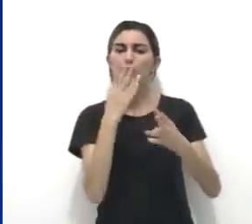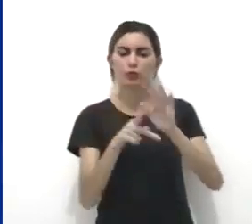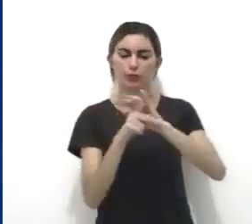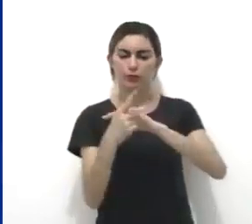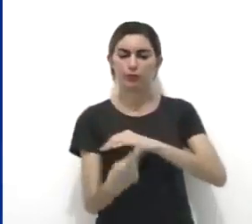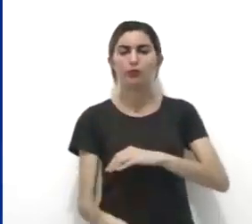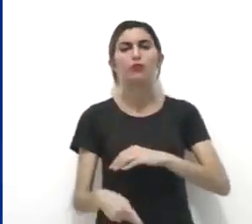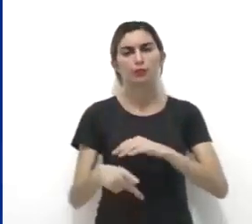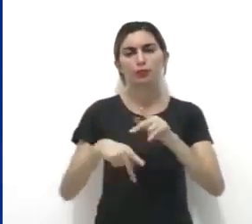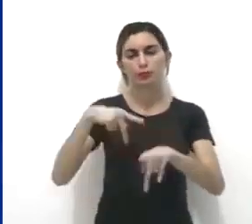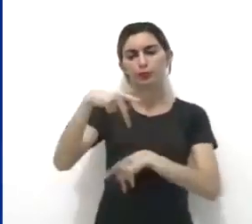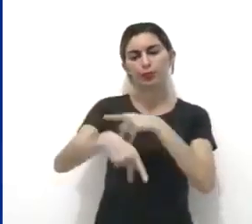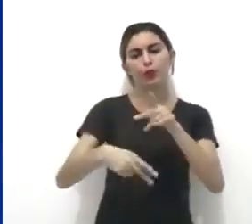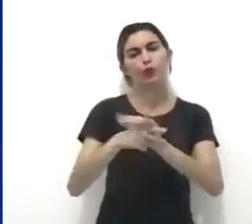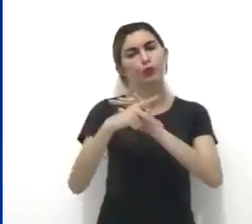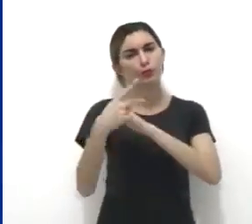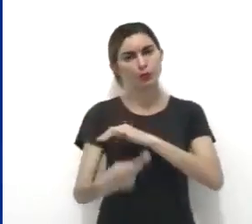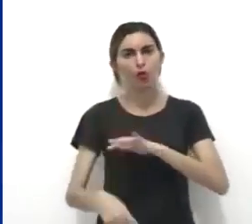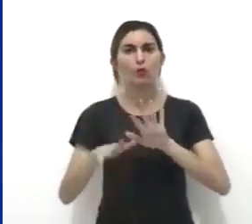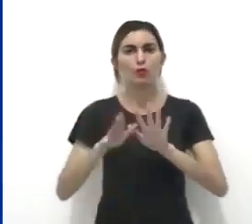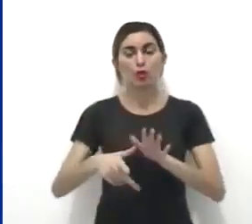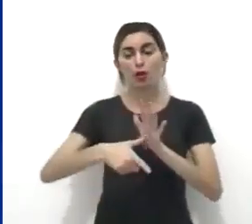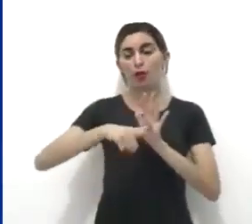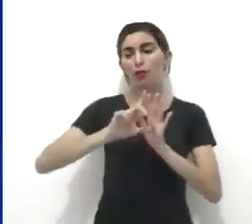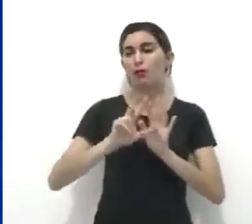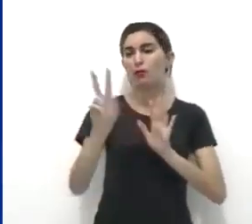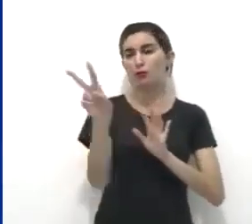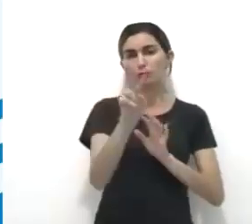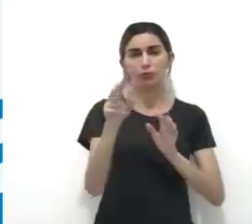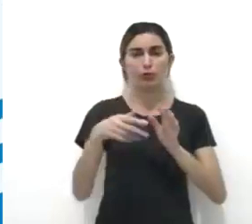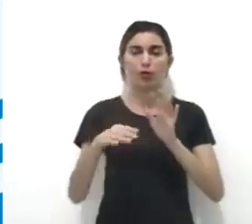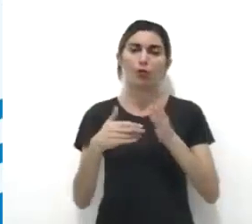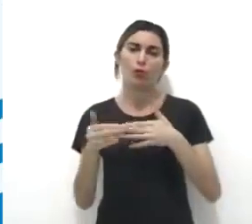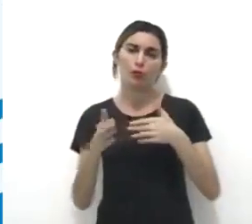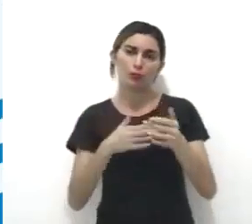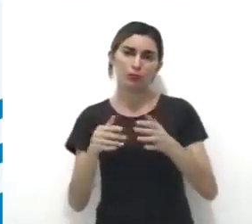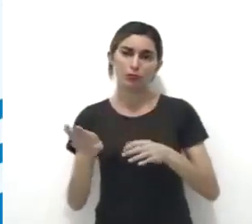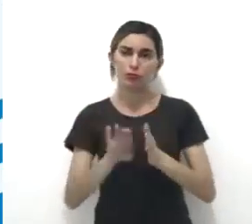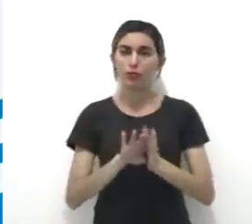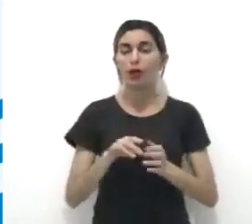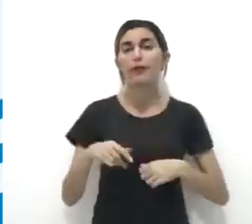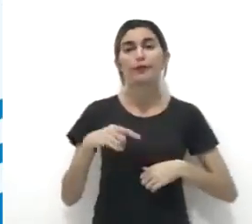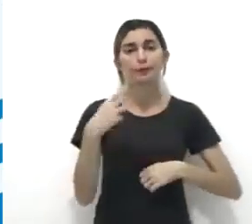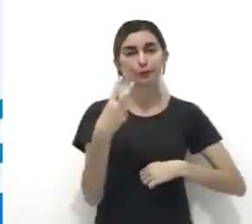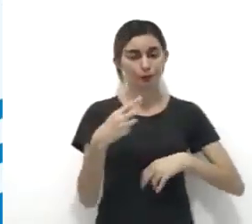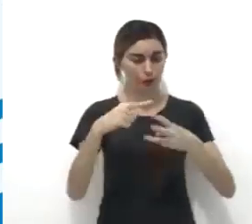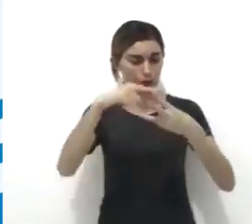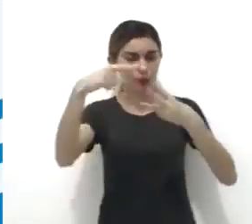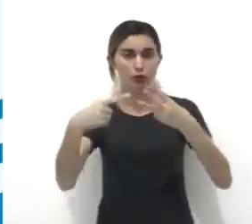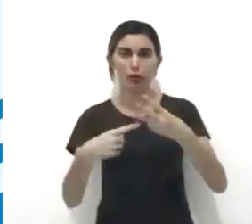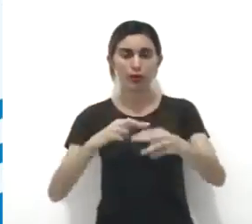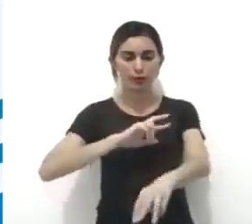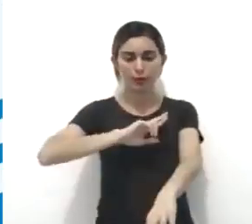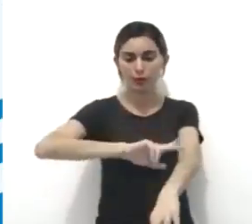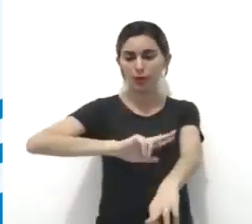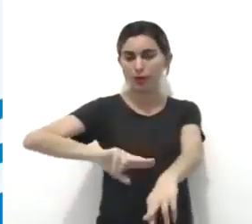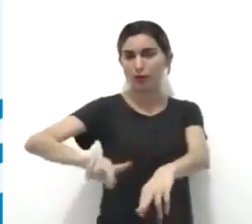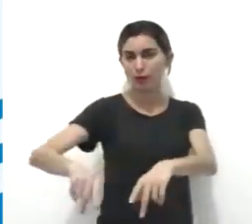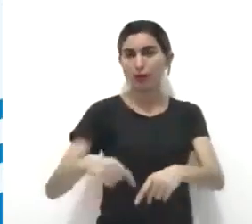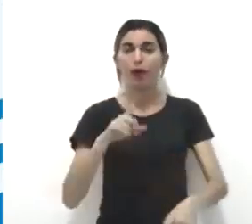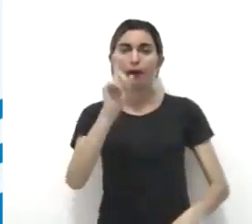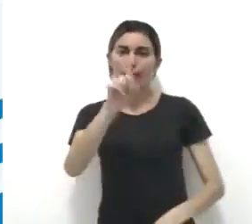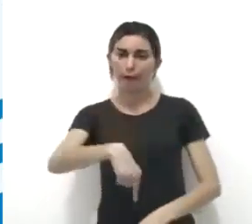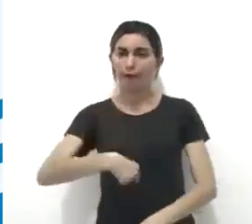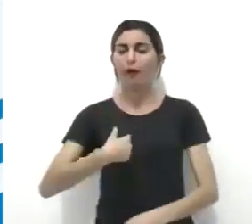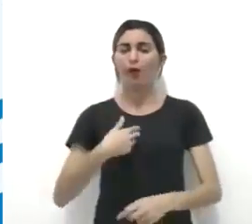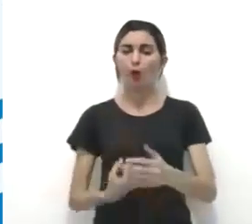índios, que é o nosso povo nativo que aqui estava antes de chegar qualquer colonizador. Então, essas 3 etnias